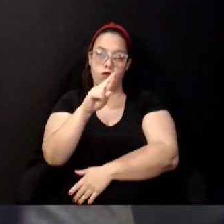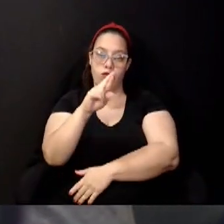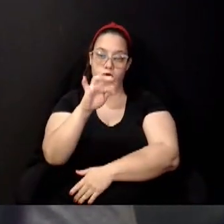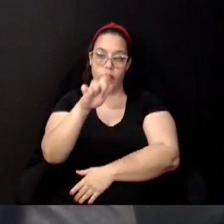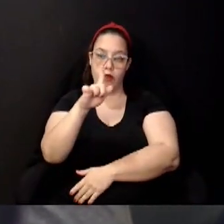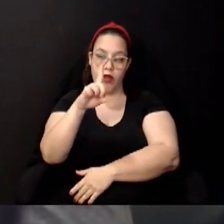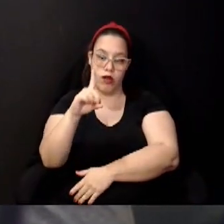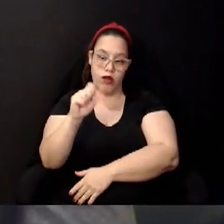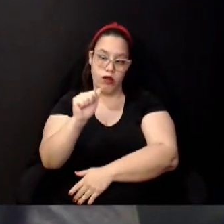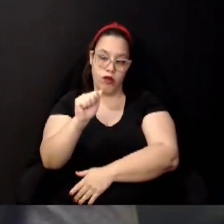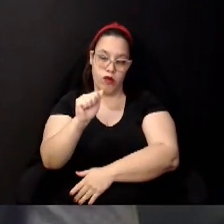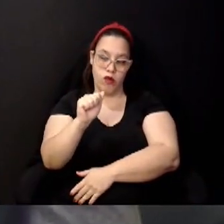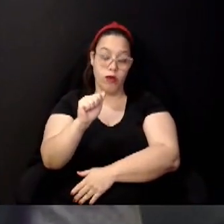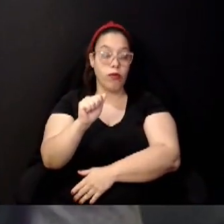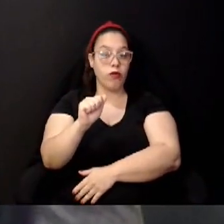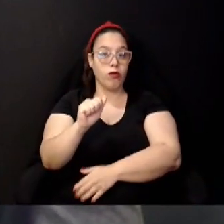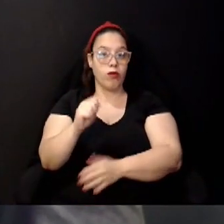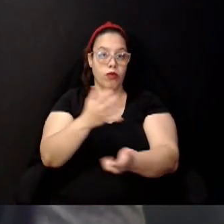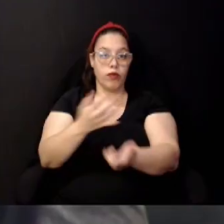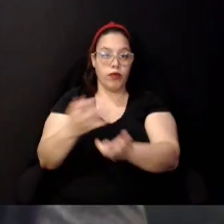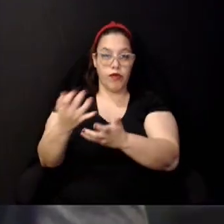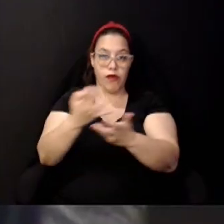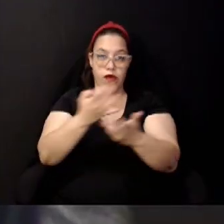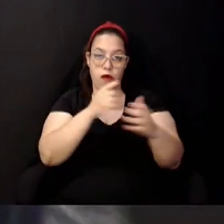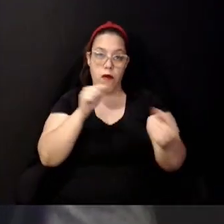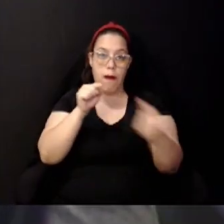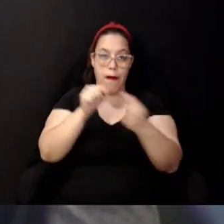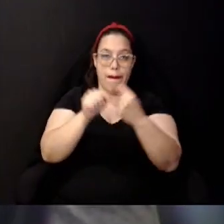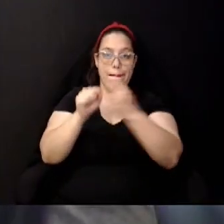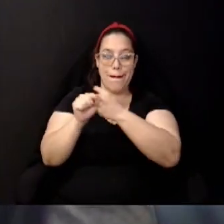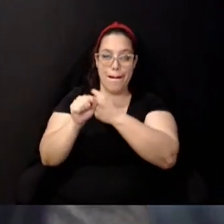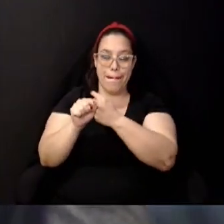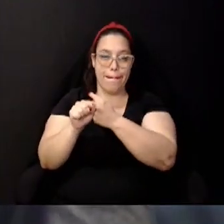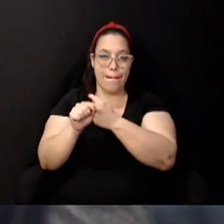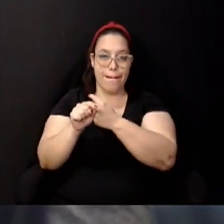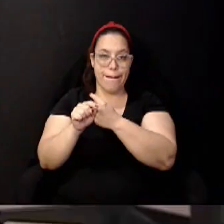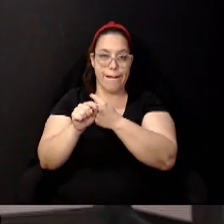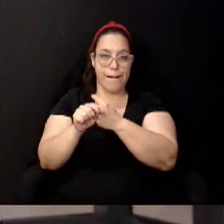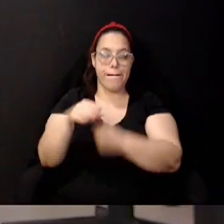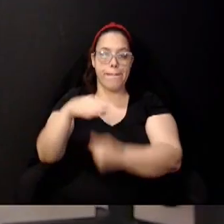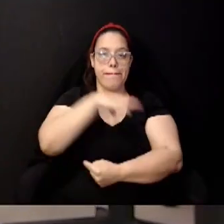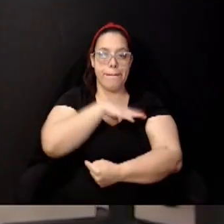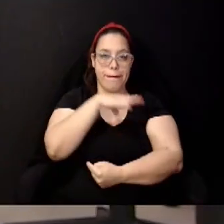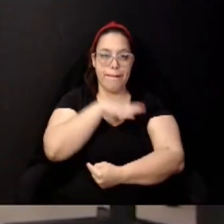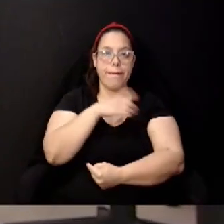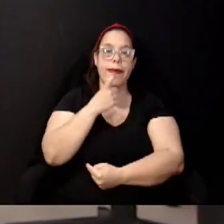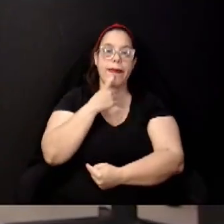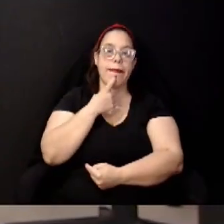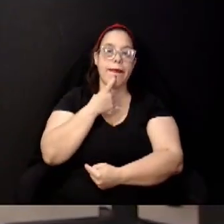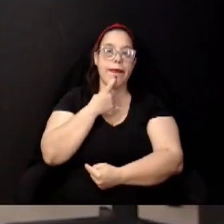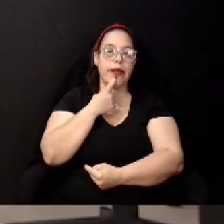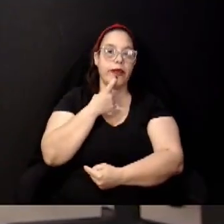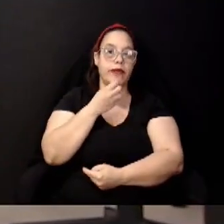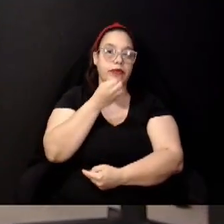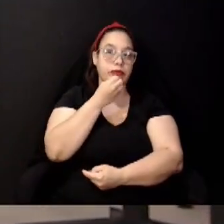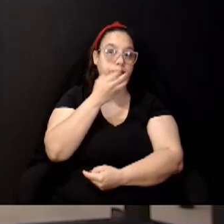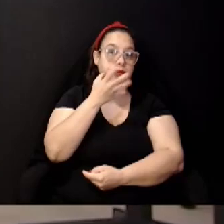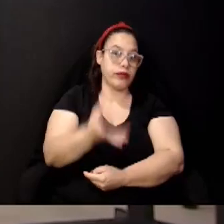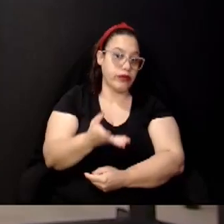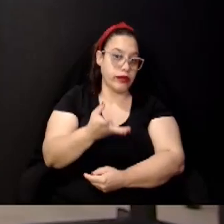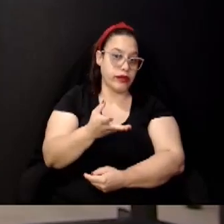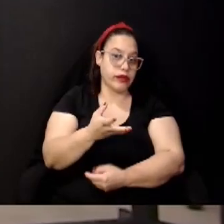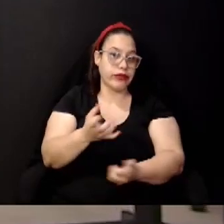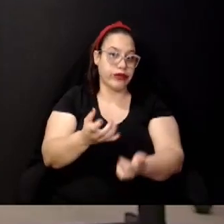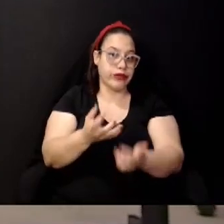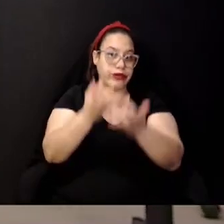Incêndios Florestais para combater os incêndios no âmbito do município de Campinas. Bom, a situação dos incêndios florestais é